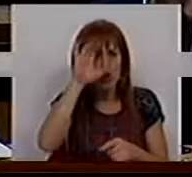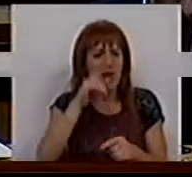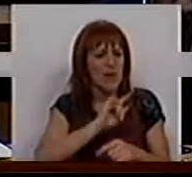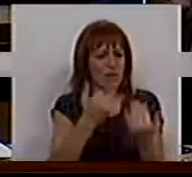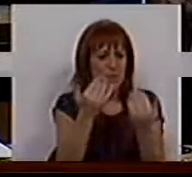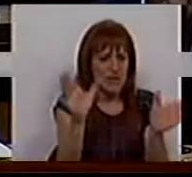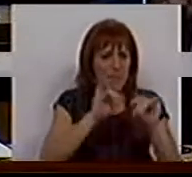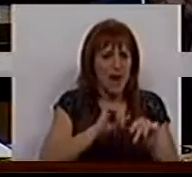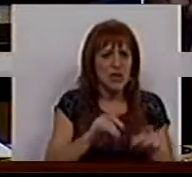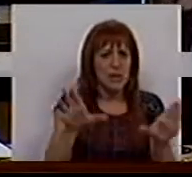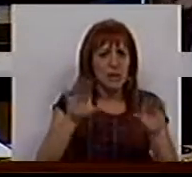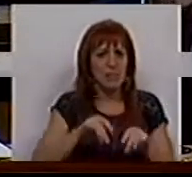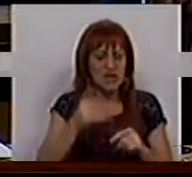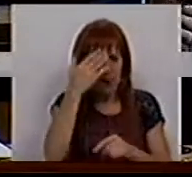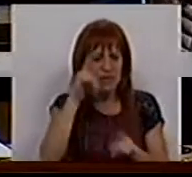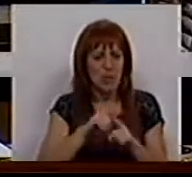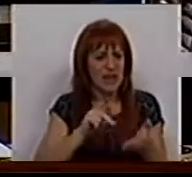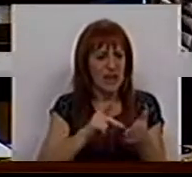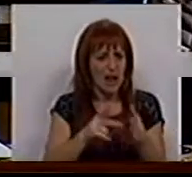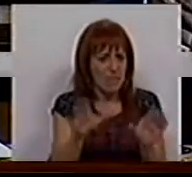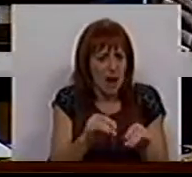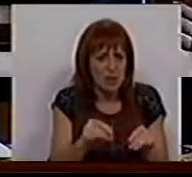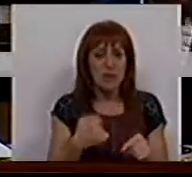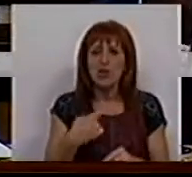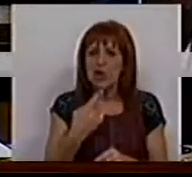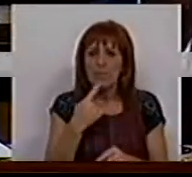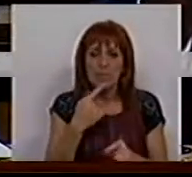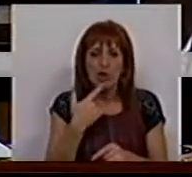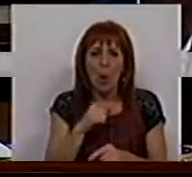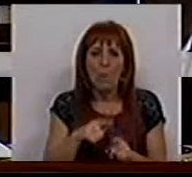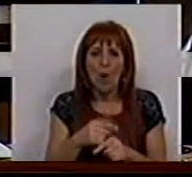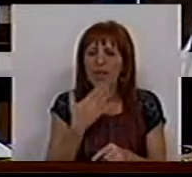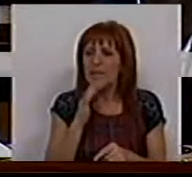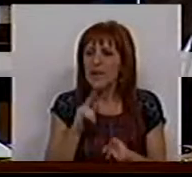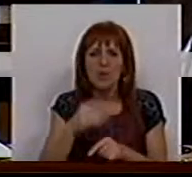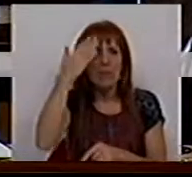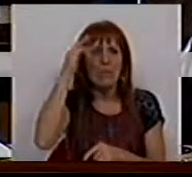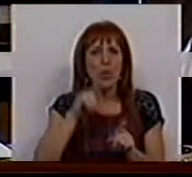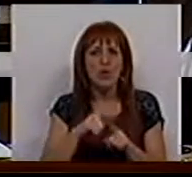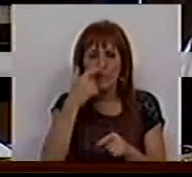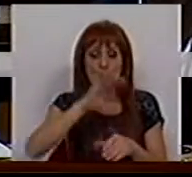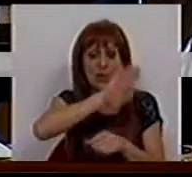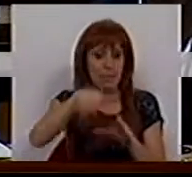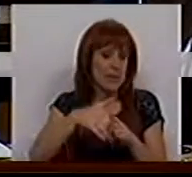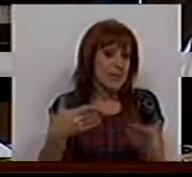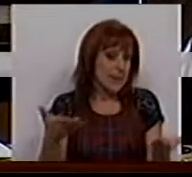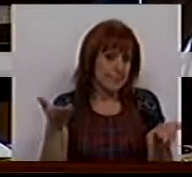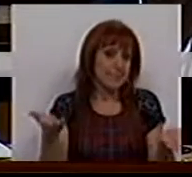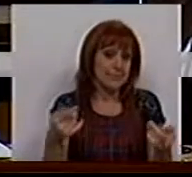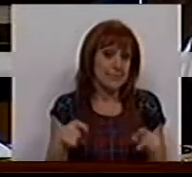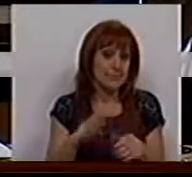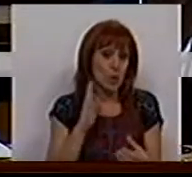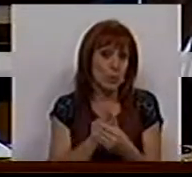mais informações e mais capacidade técnica. Já percebemos que não podemos estar dependentes da memória dos intervenientes